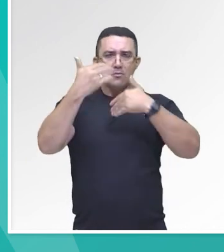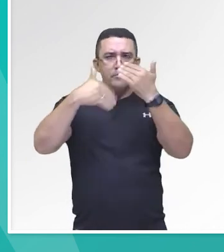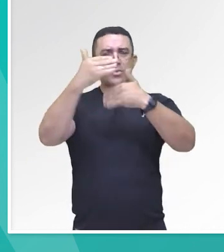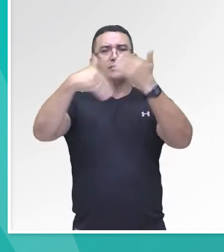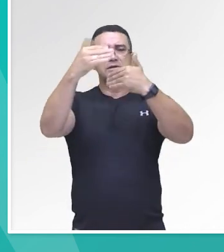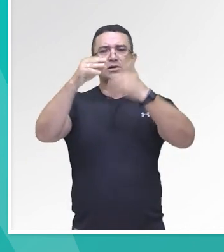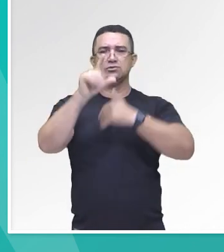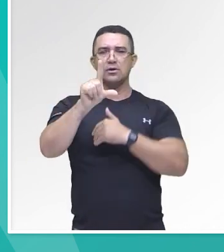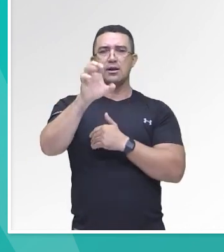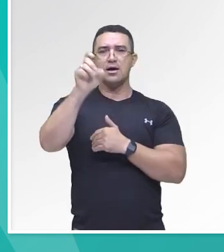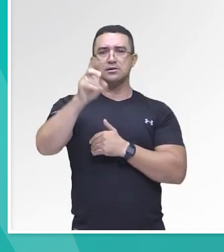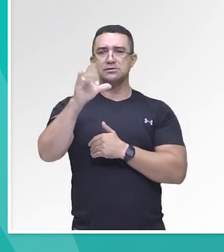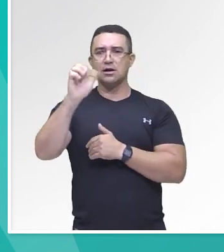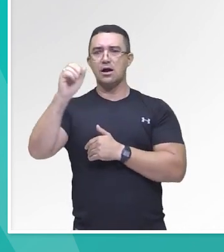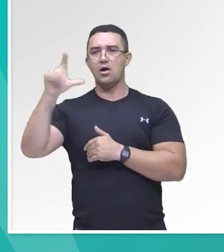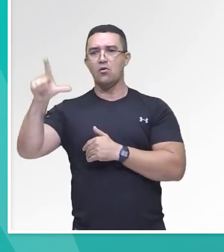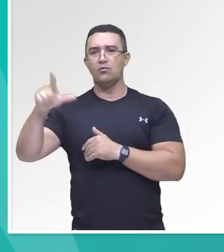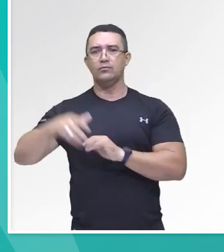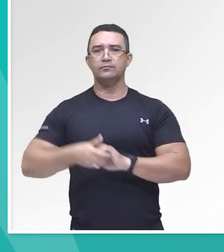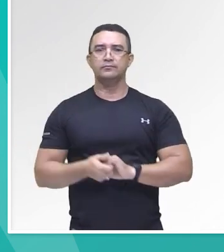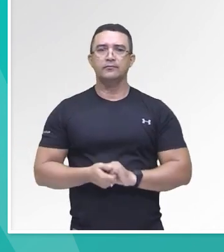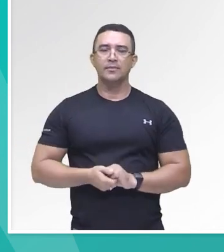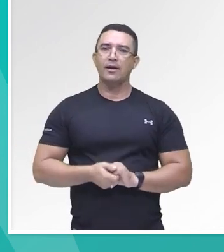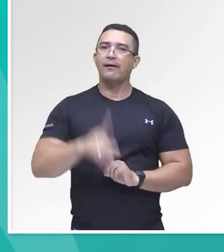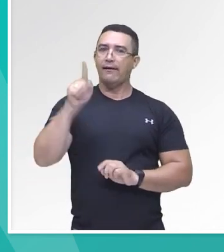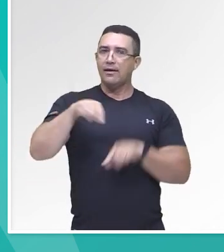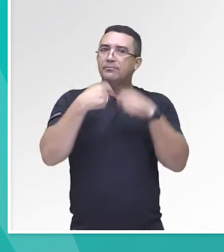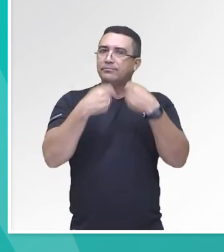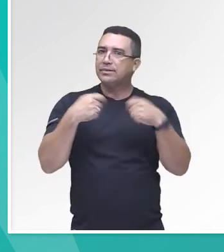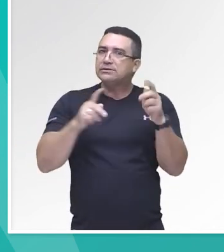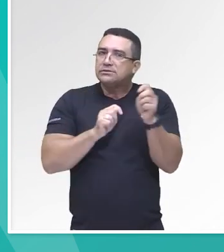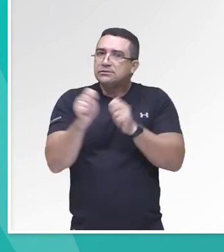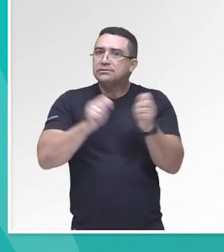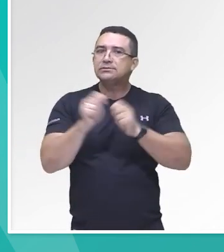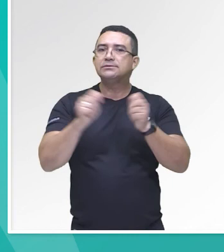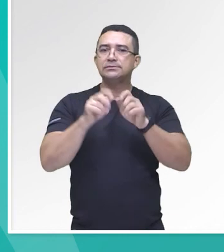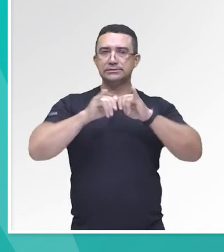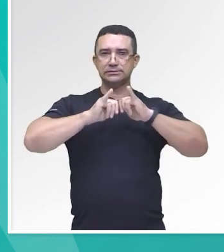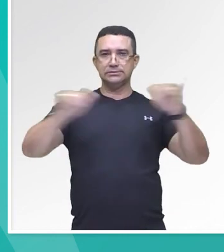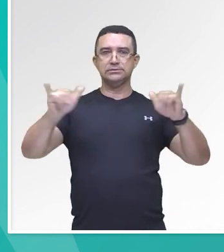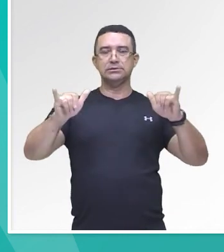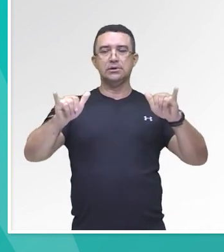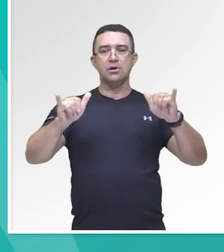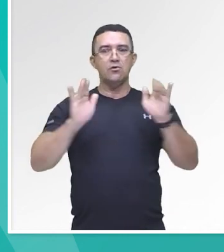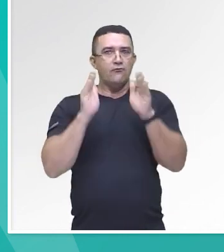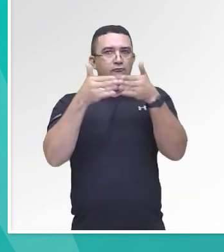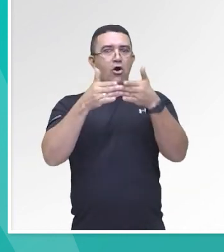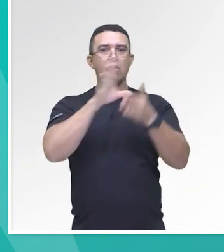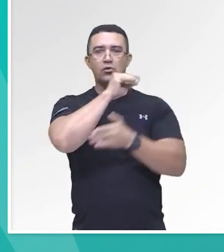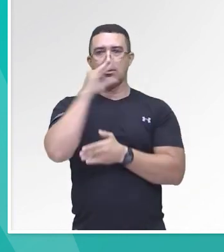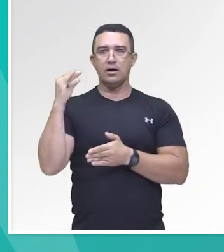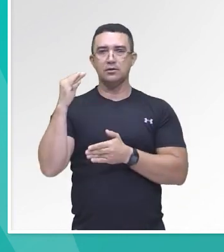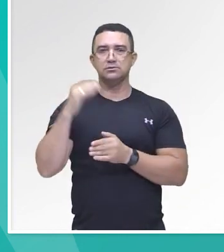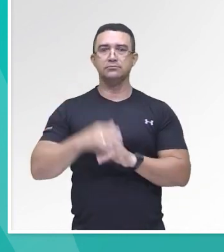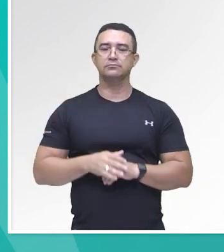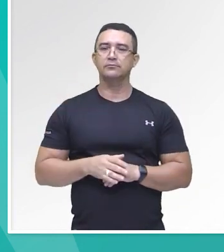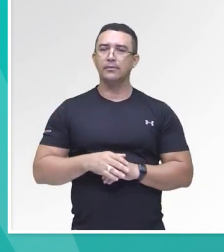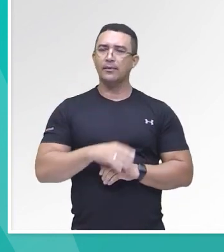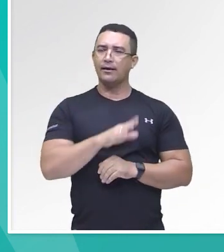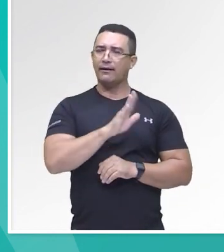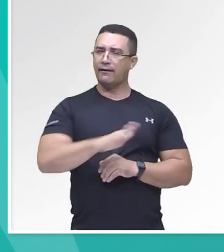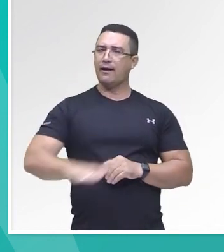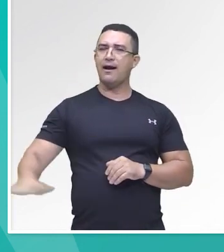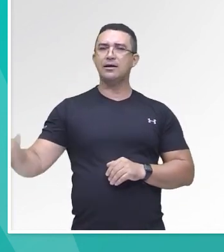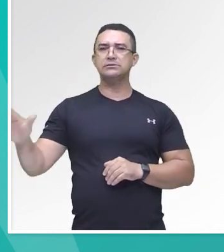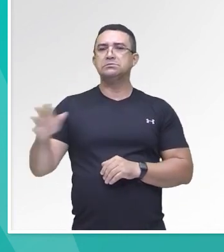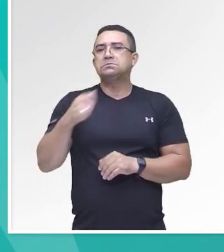lexical. Olhem aí nosso último exemplo. É preciso regular a propaganda direcionada às crianças. Os menores ainda